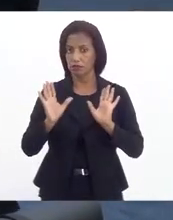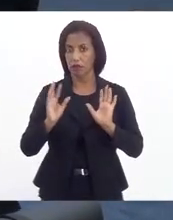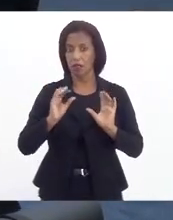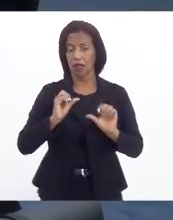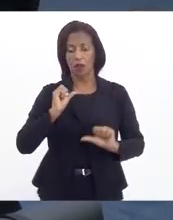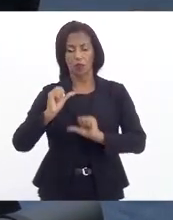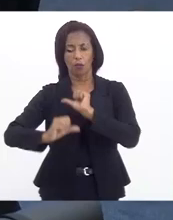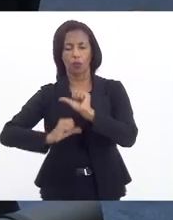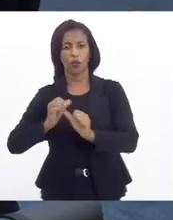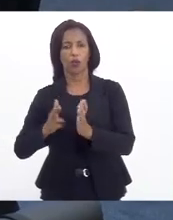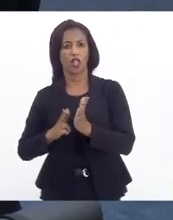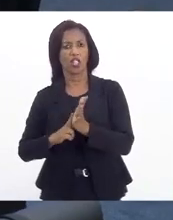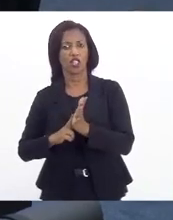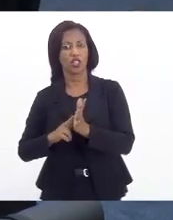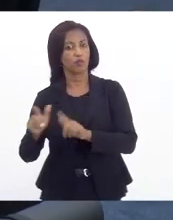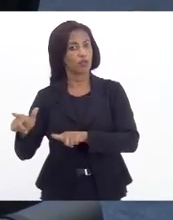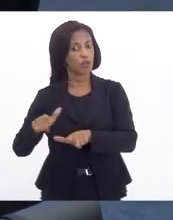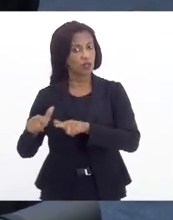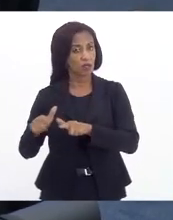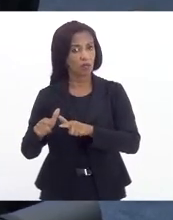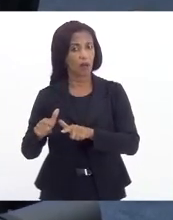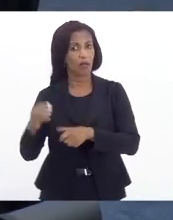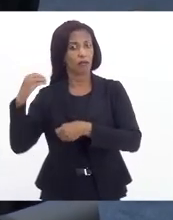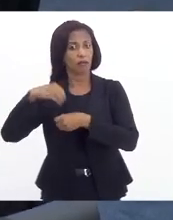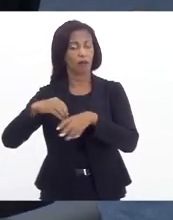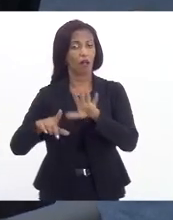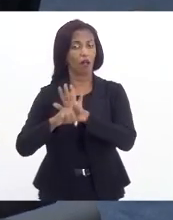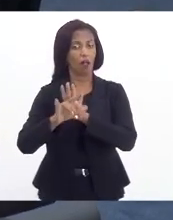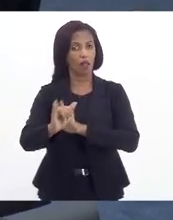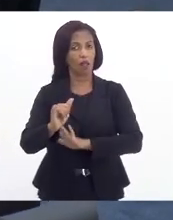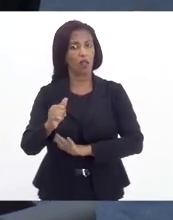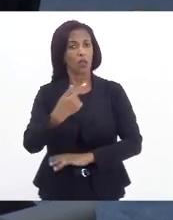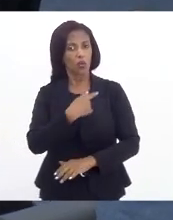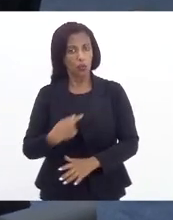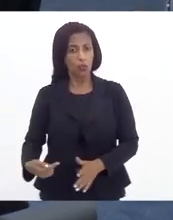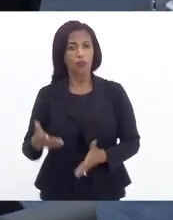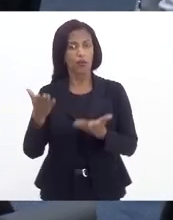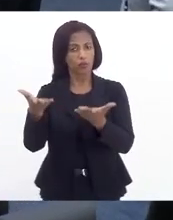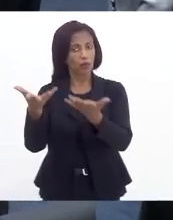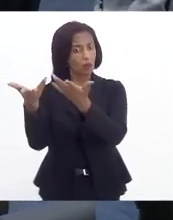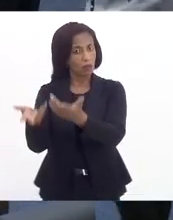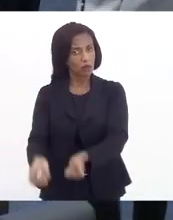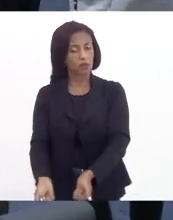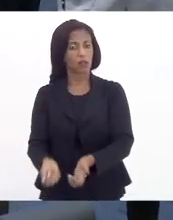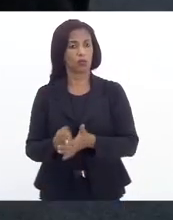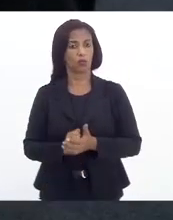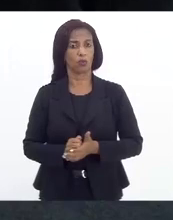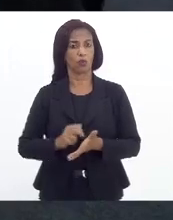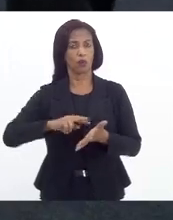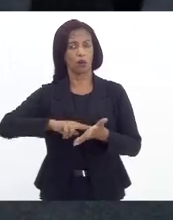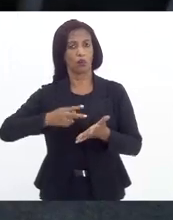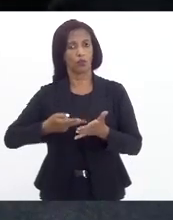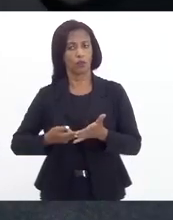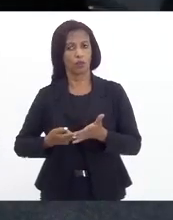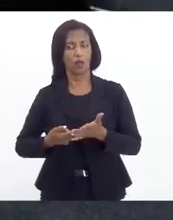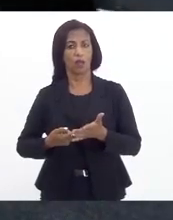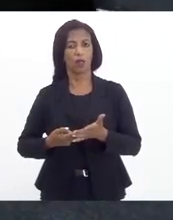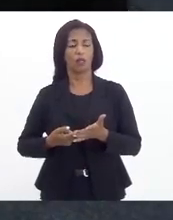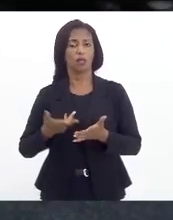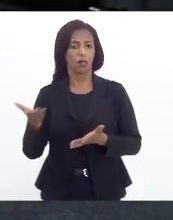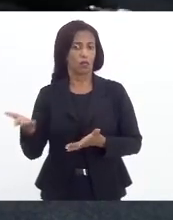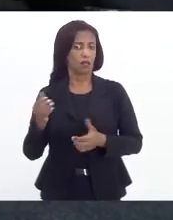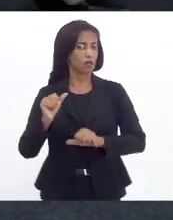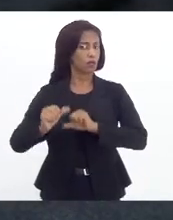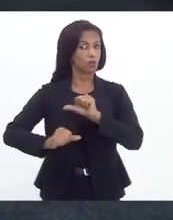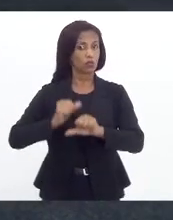migração de regime de trabalho já instituída por lei e o governo, inclusive, constituiu um grupo de trabalho executivo para operacionalizar gradualmente essa mudança.